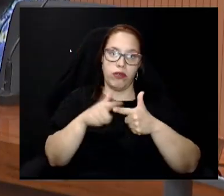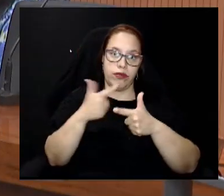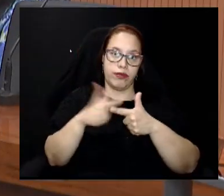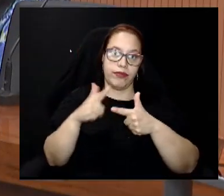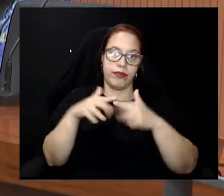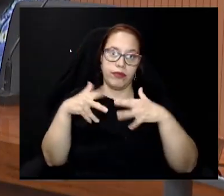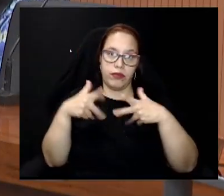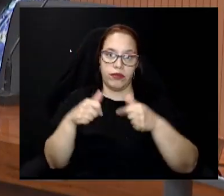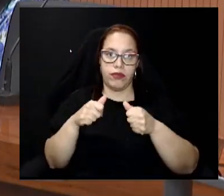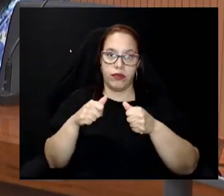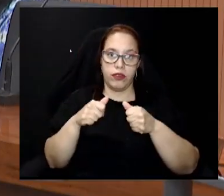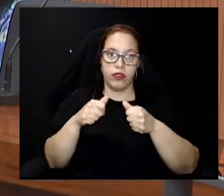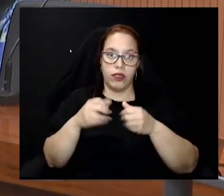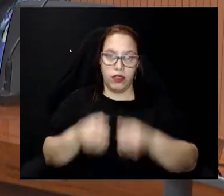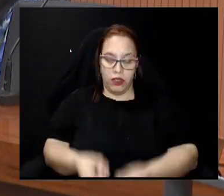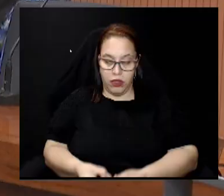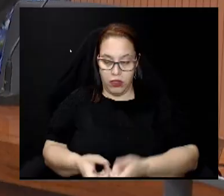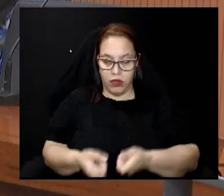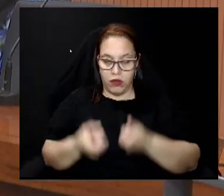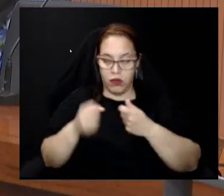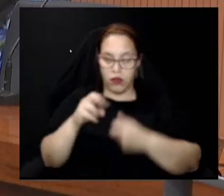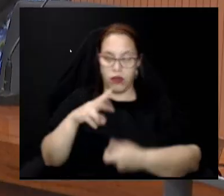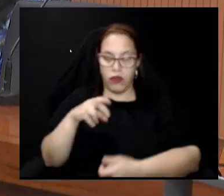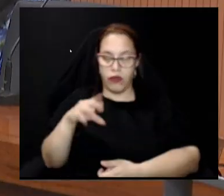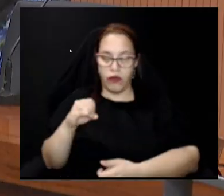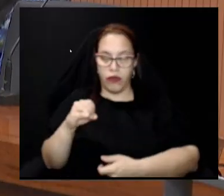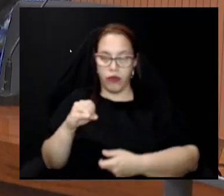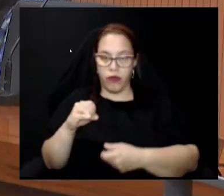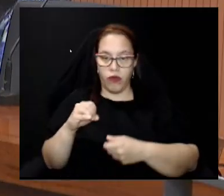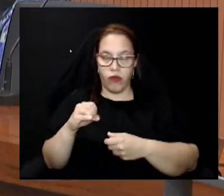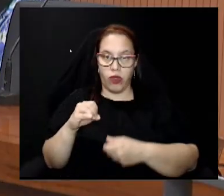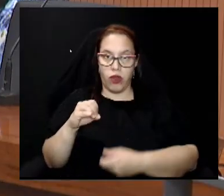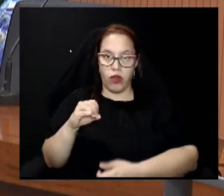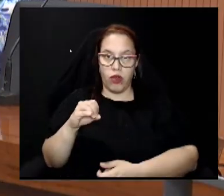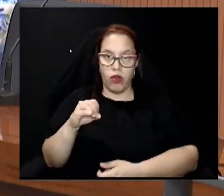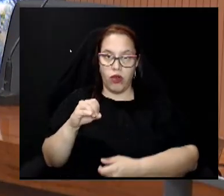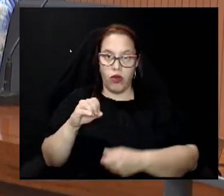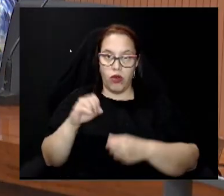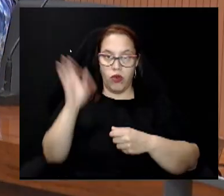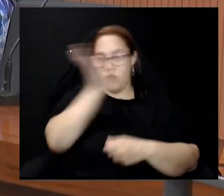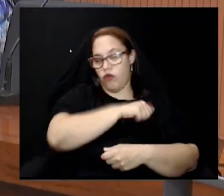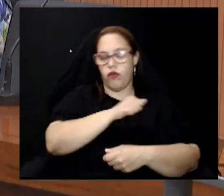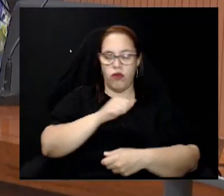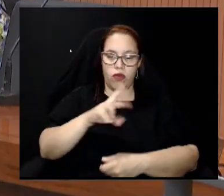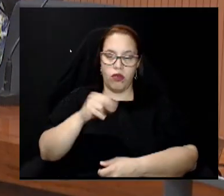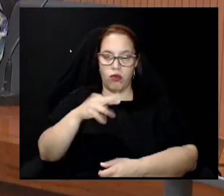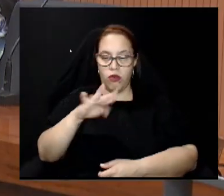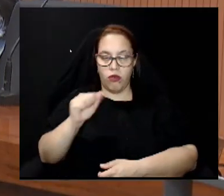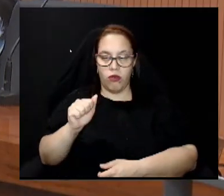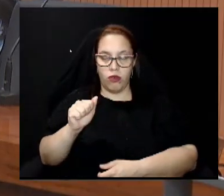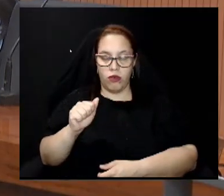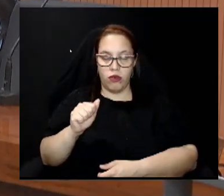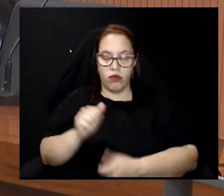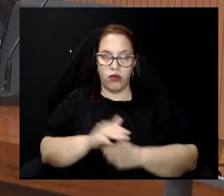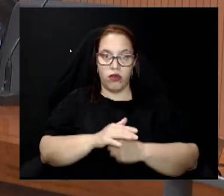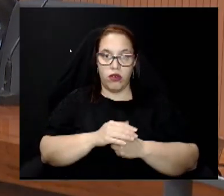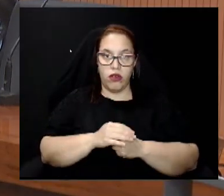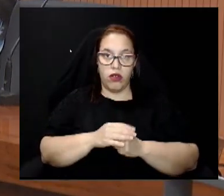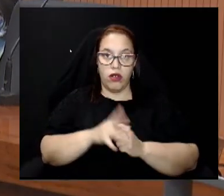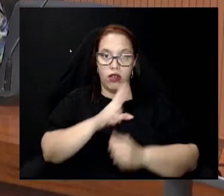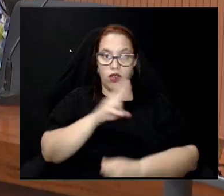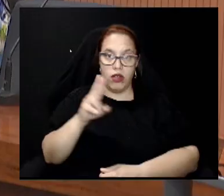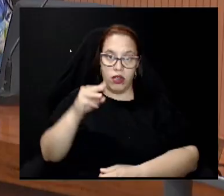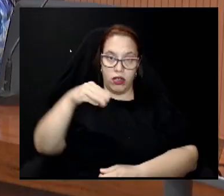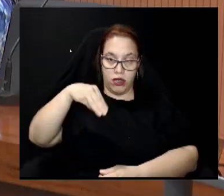caso do câncer de ovário, a cirurgia robótica, só para explicar quem não está acostumado com isso, a cirurgia robótica é uma cirurgia chamada de minimamente